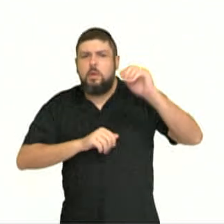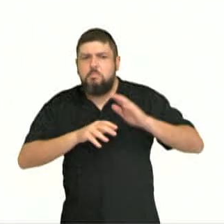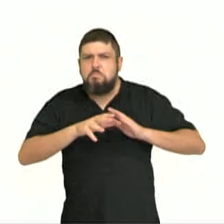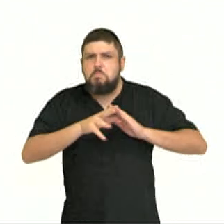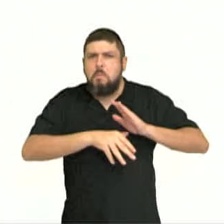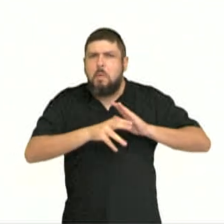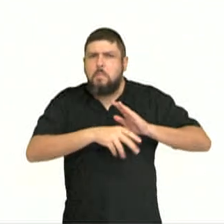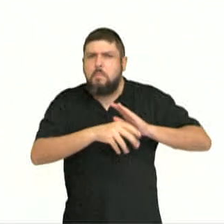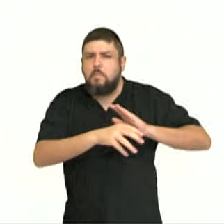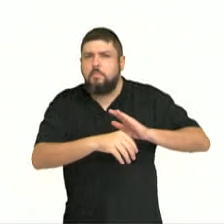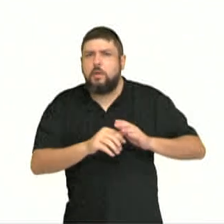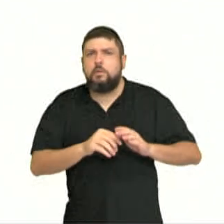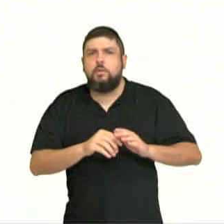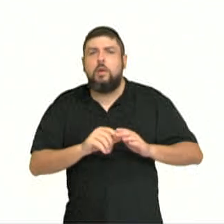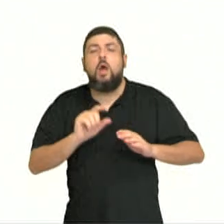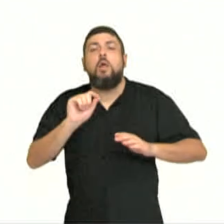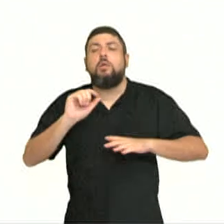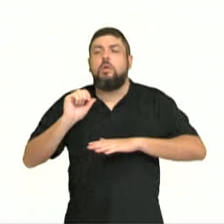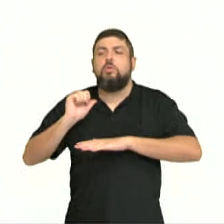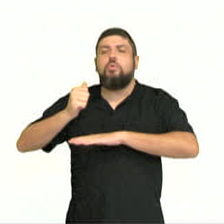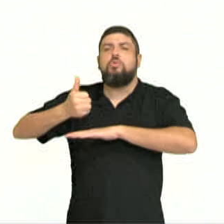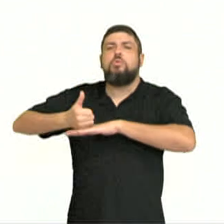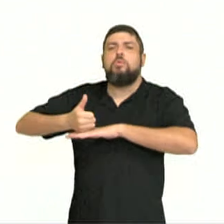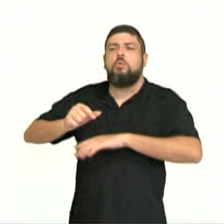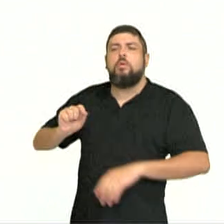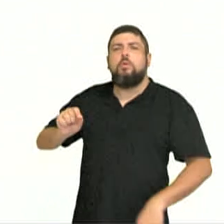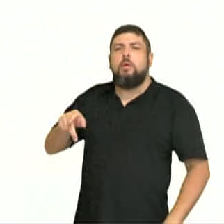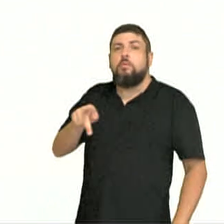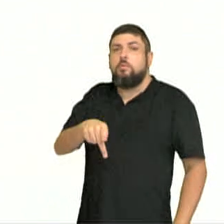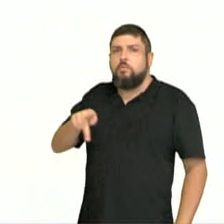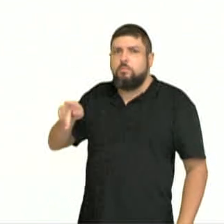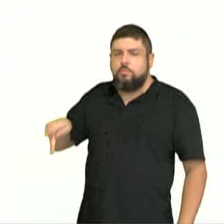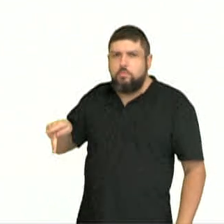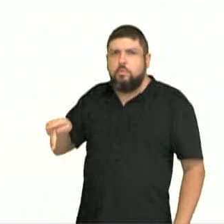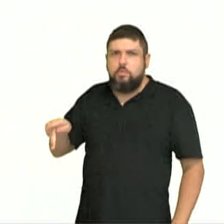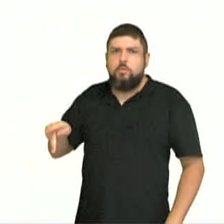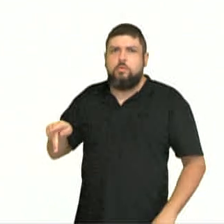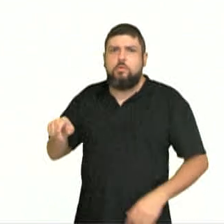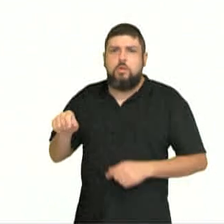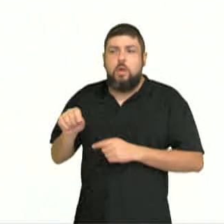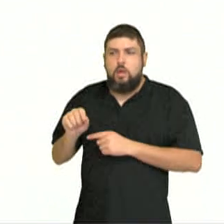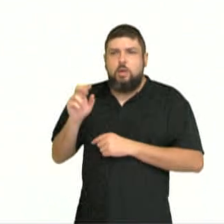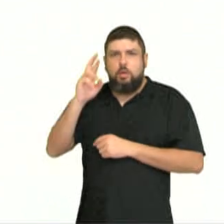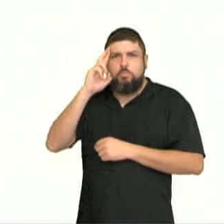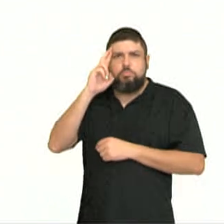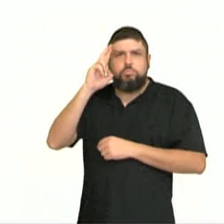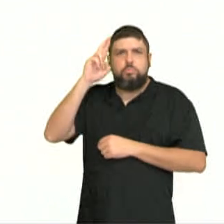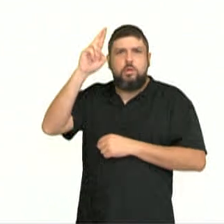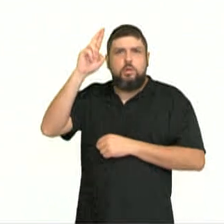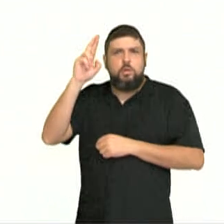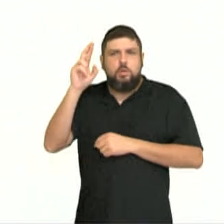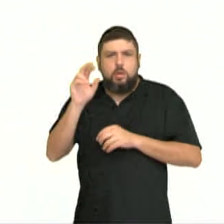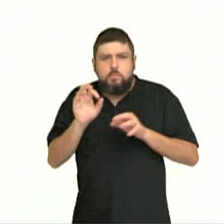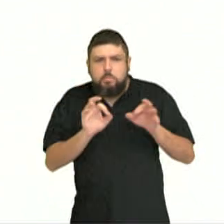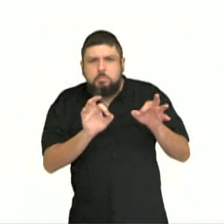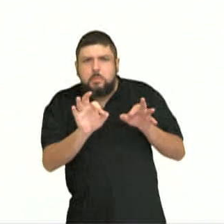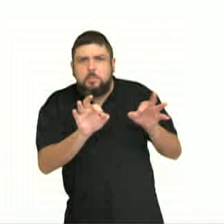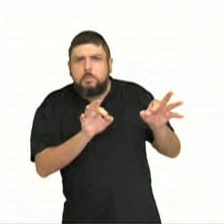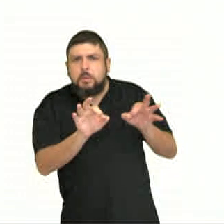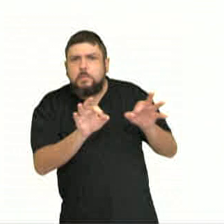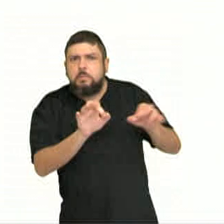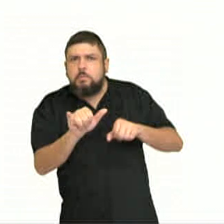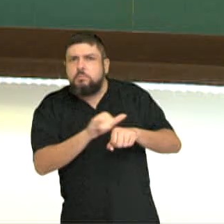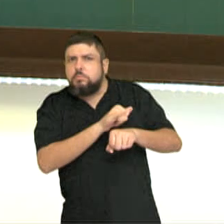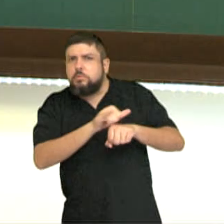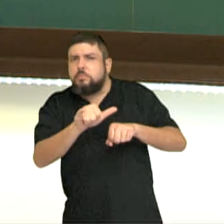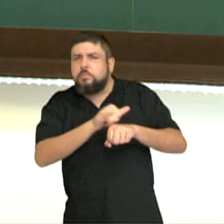o comando do professor, quem lidera o grupo e é o responsável por recrutar e reunir o bando. Olha